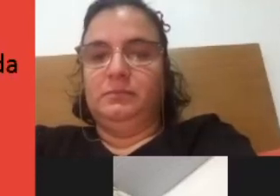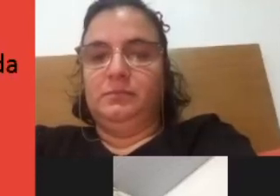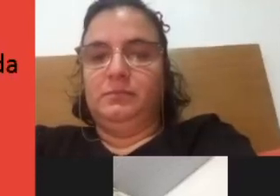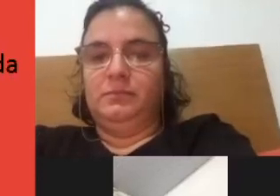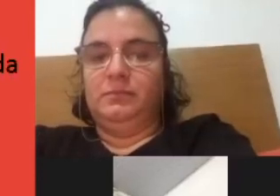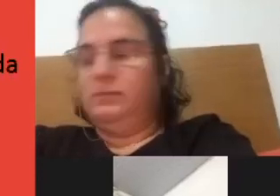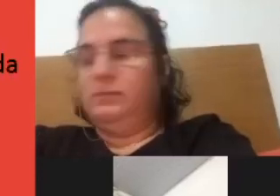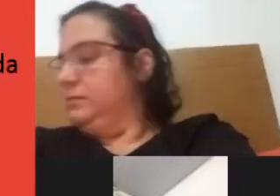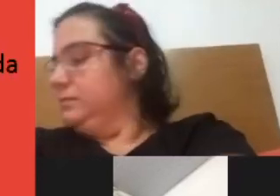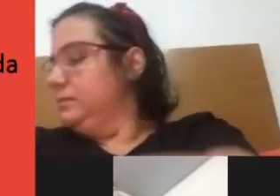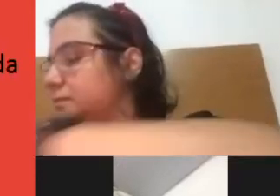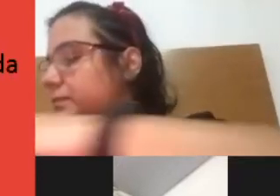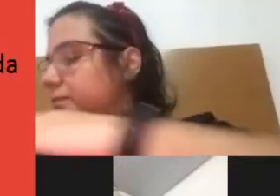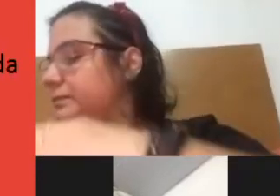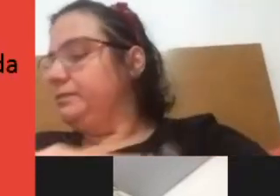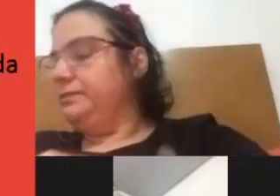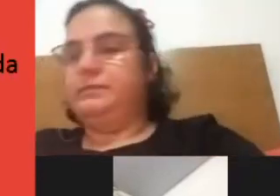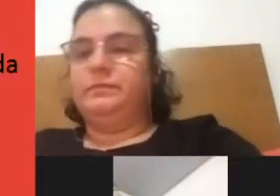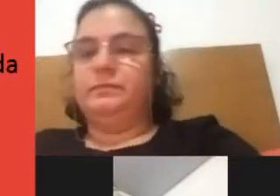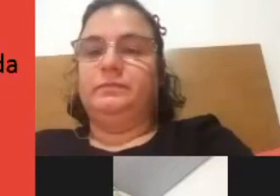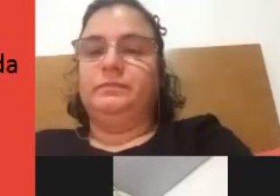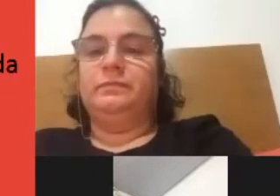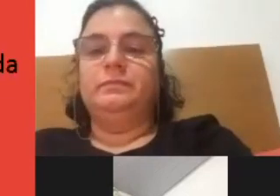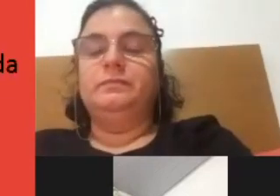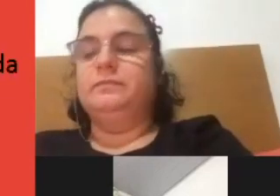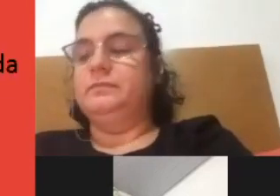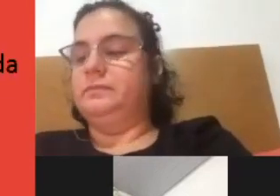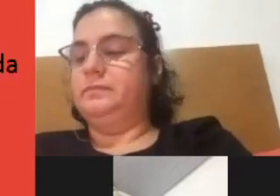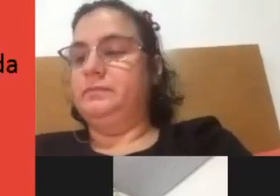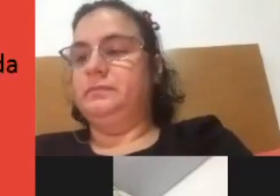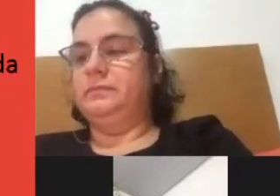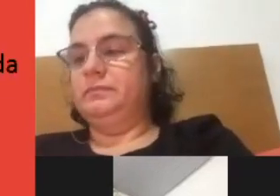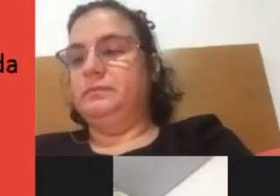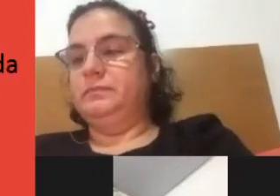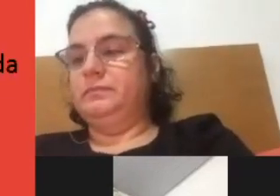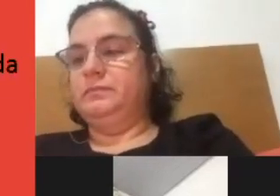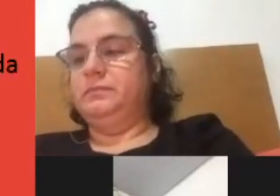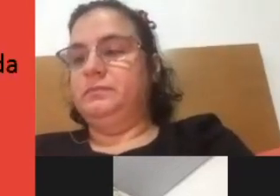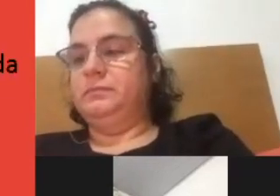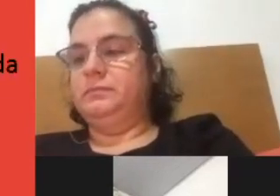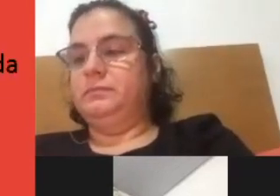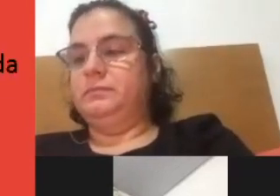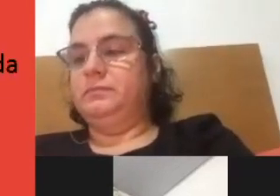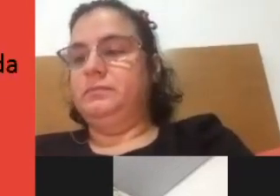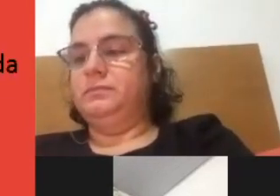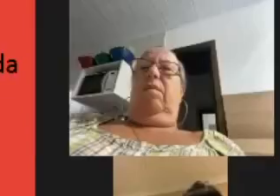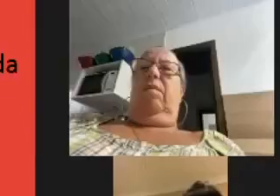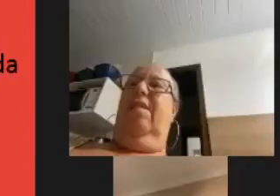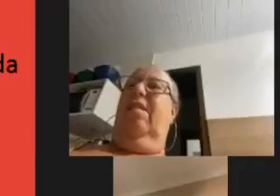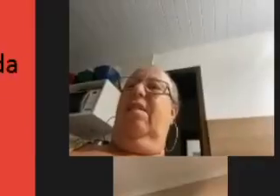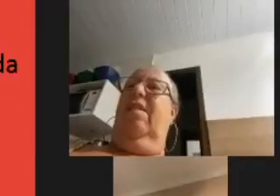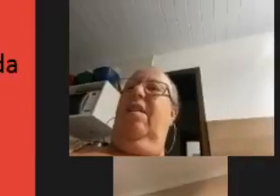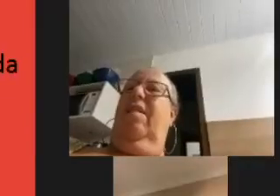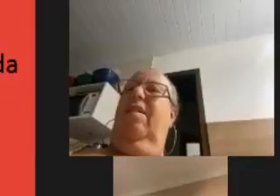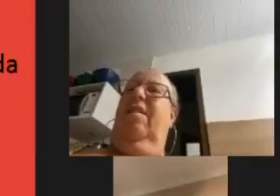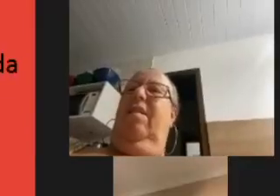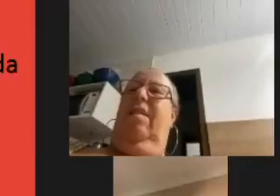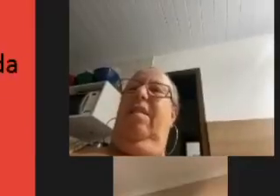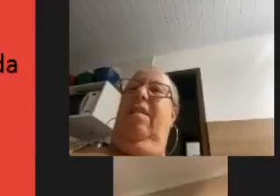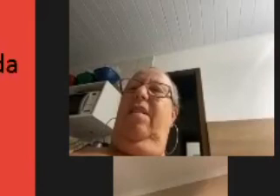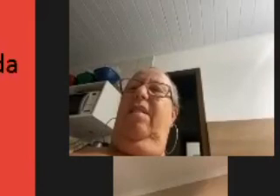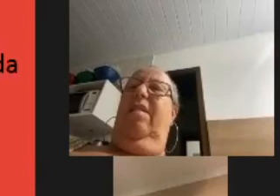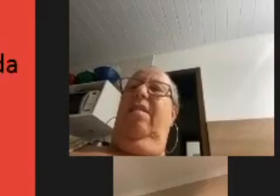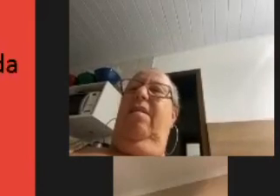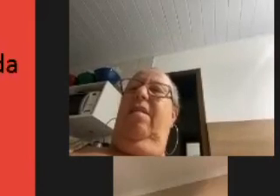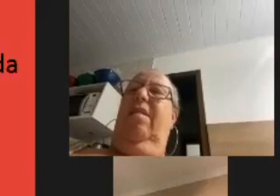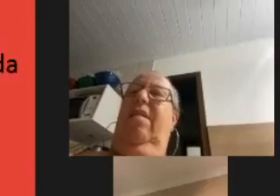com um gostinho de fermentação, ele fica com um gostinho levemente alcoólico. Então, isso é super desejável, tá? Porque uma